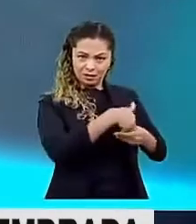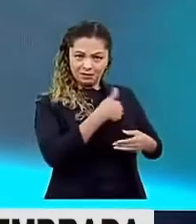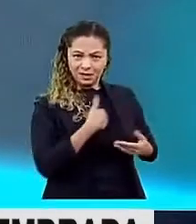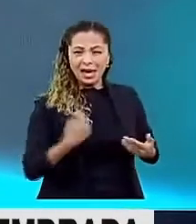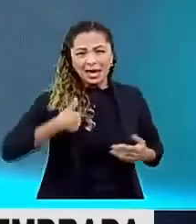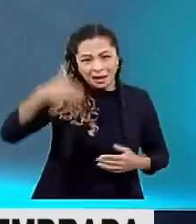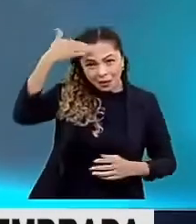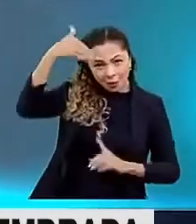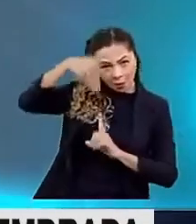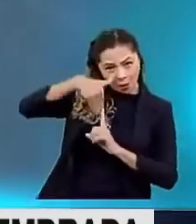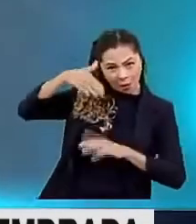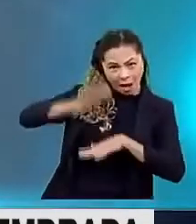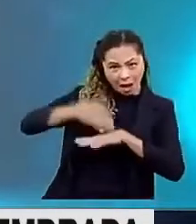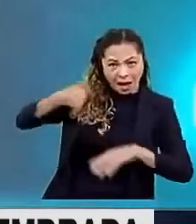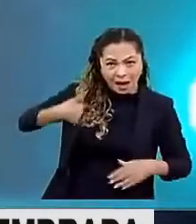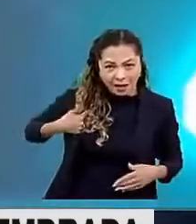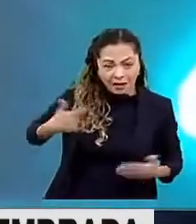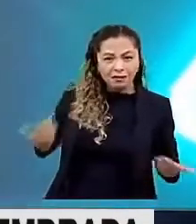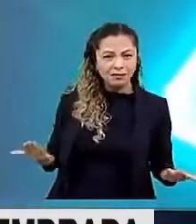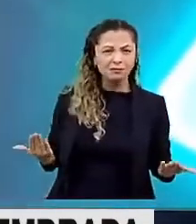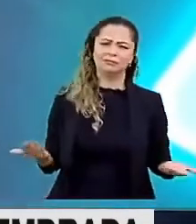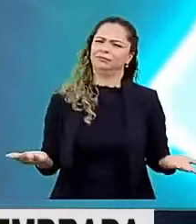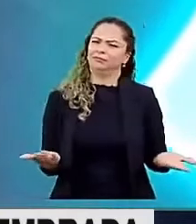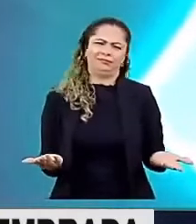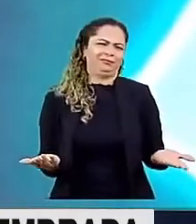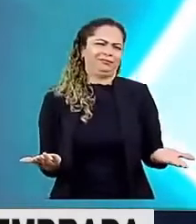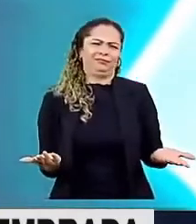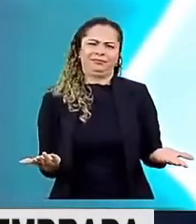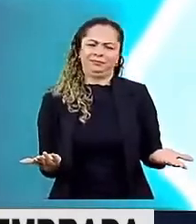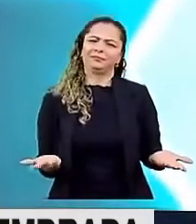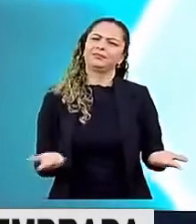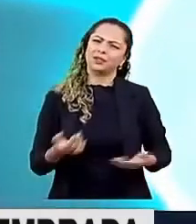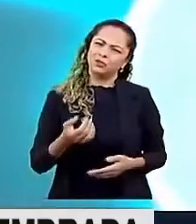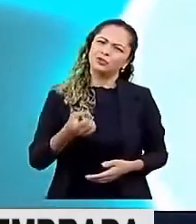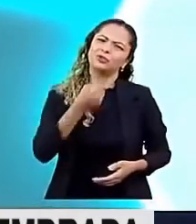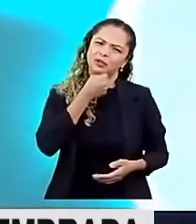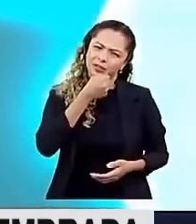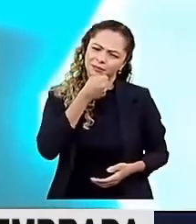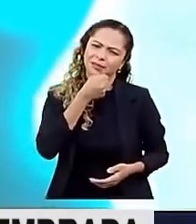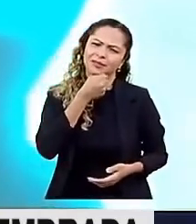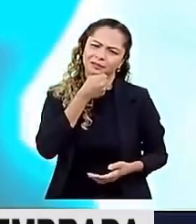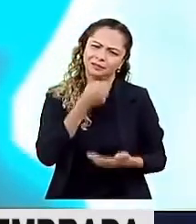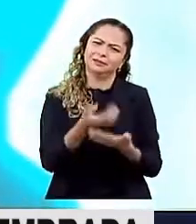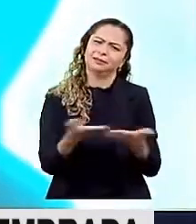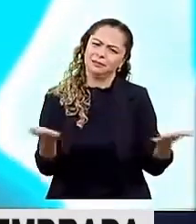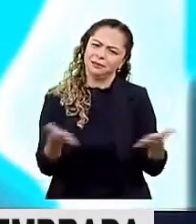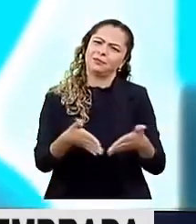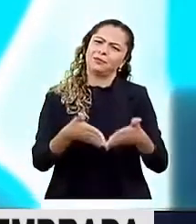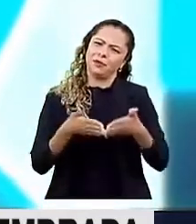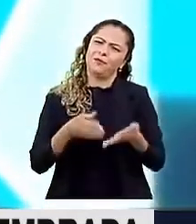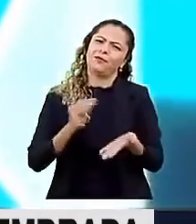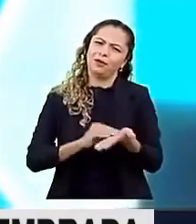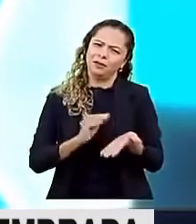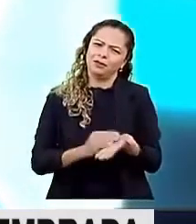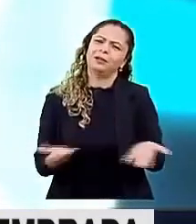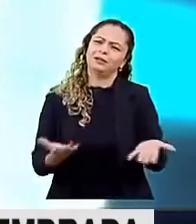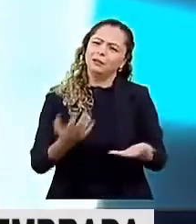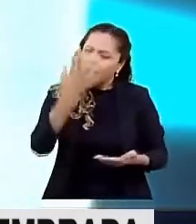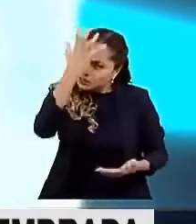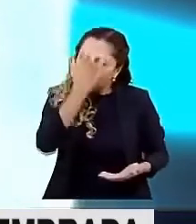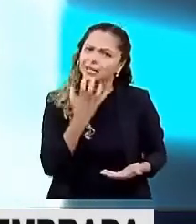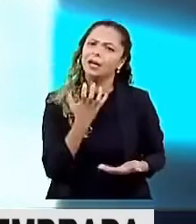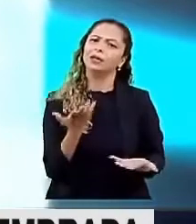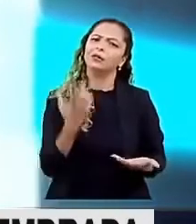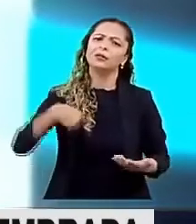essa responsabilidade, foge de um jornalismo minimamente sério. Nós queremos a paz, queremos